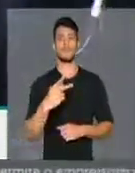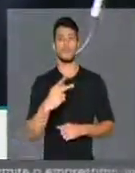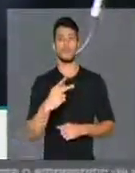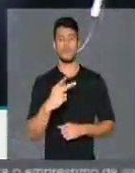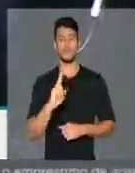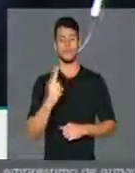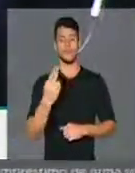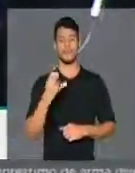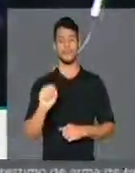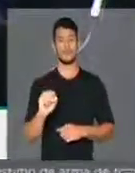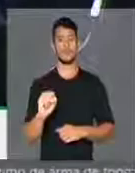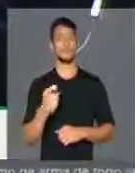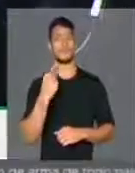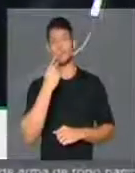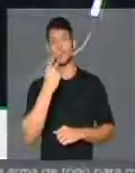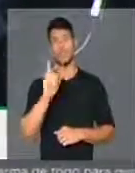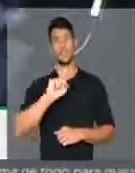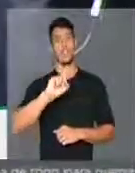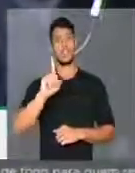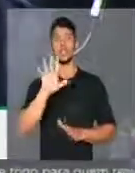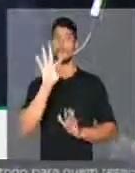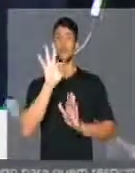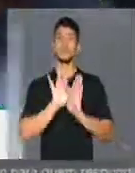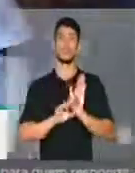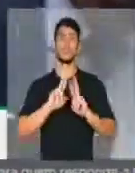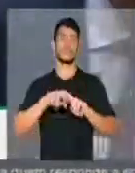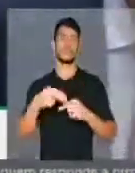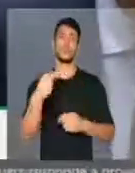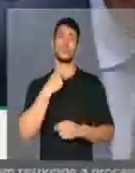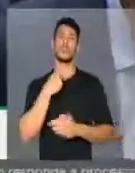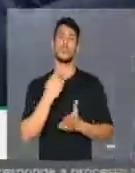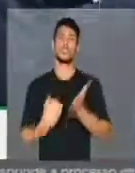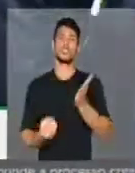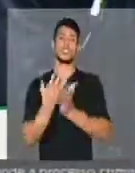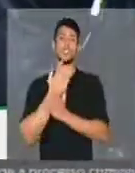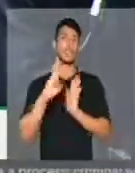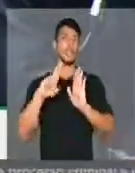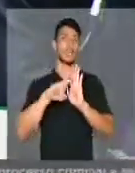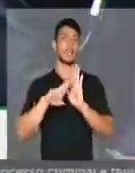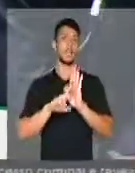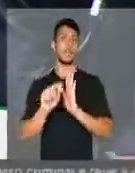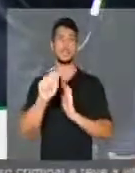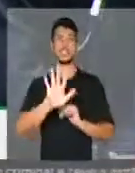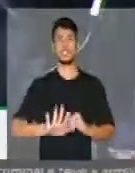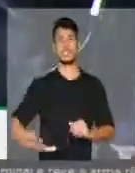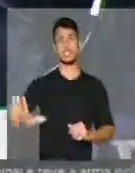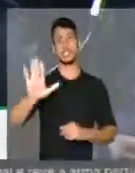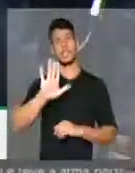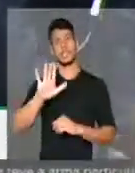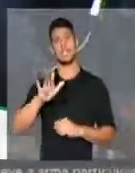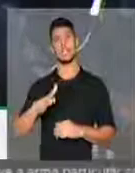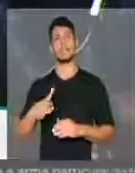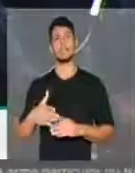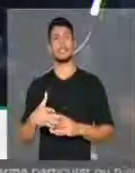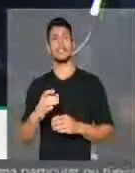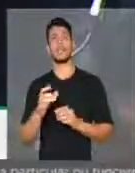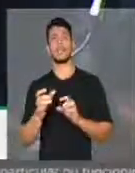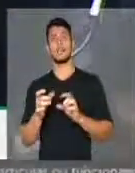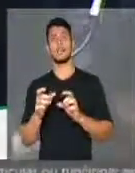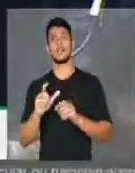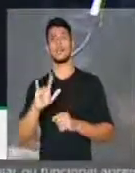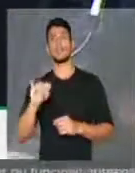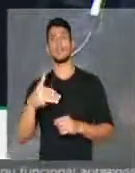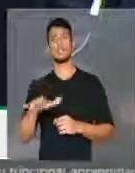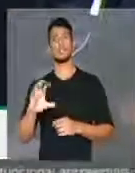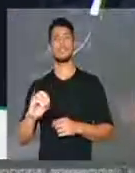se pode criar uma regra e generalizar a dispensa de licitação. Isso é admissível na administração pública